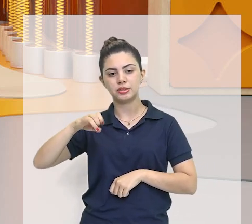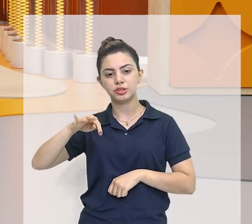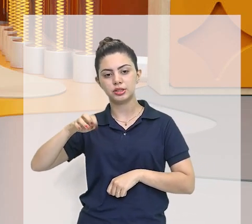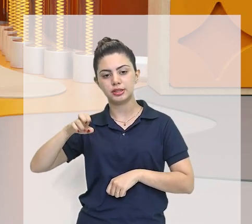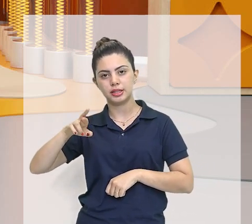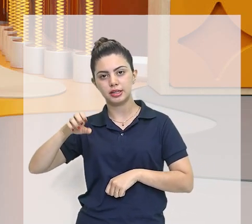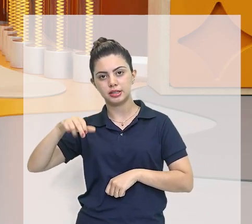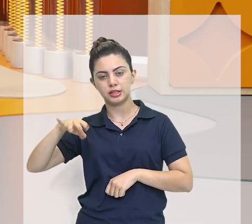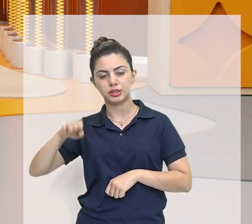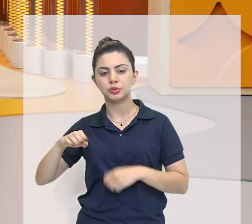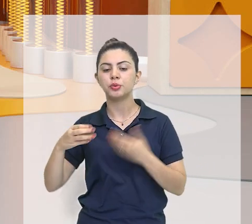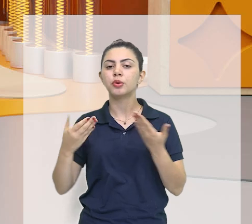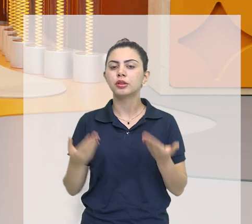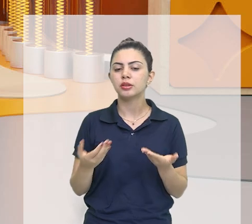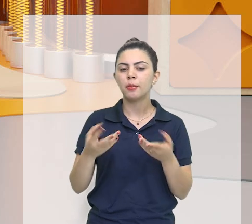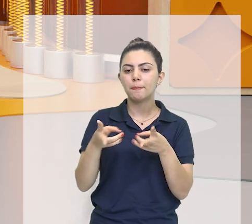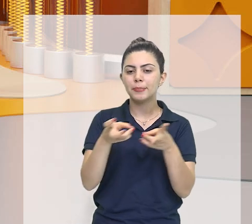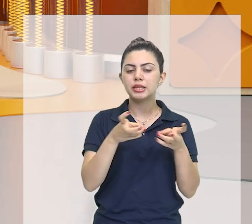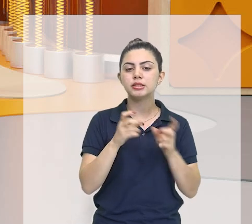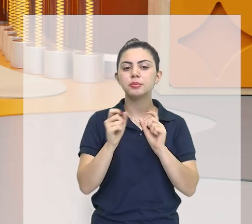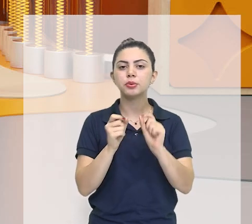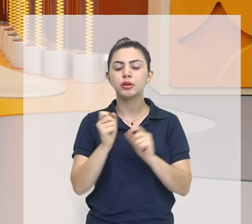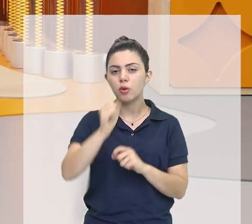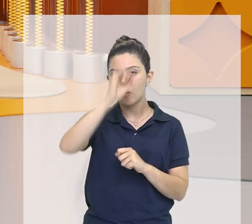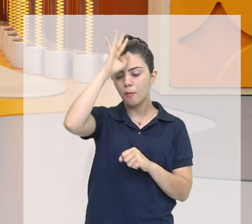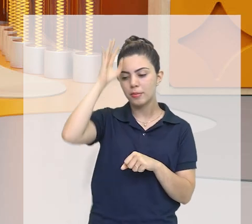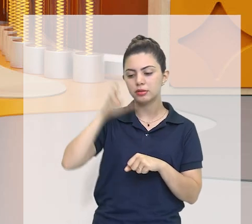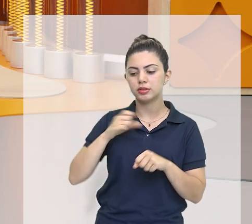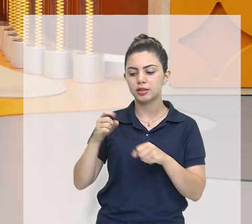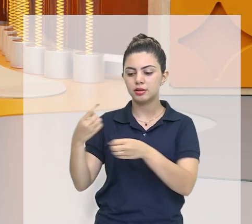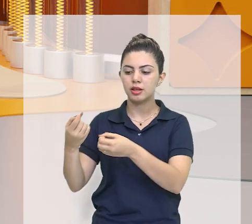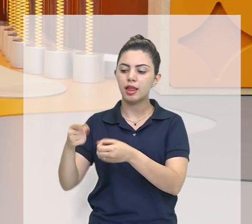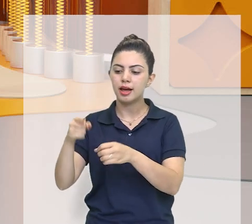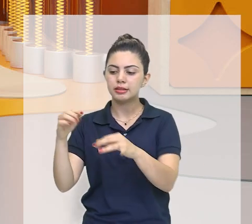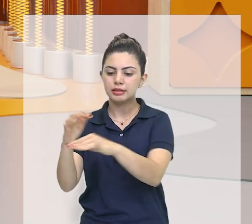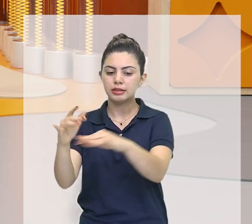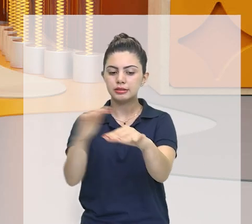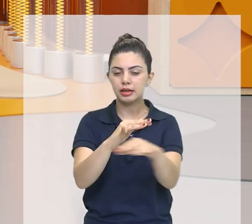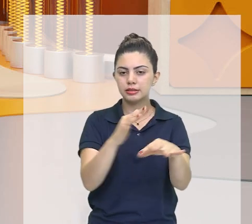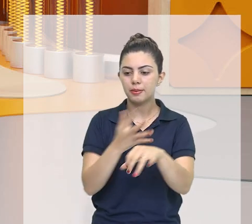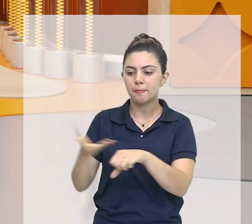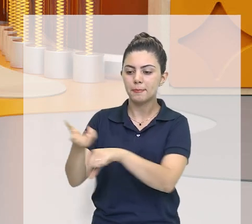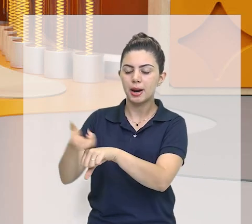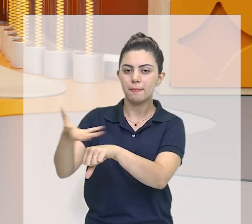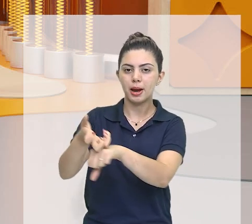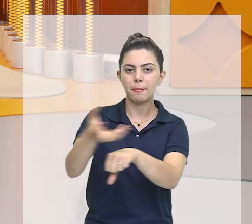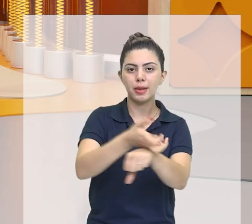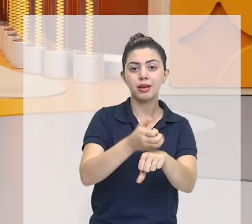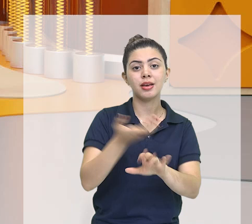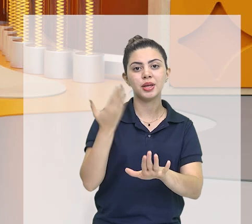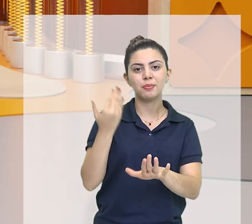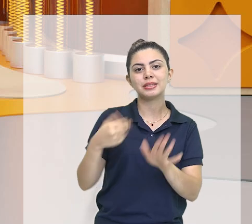que os romanos eles vão conquistar todas essas cidades, então, que antes pertencia aos gregos. E a partir, então, desta